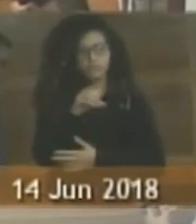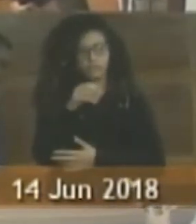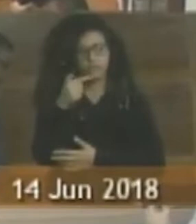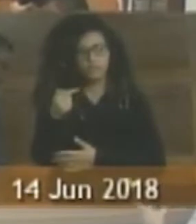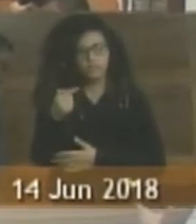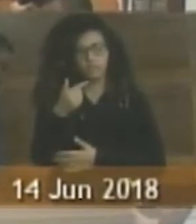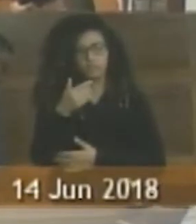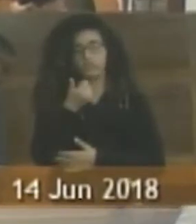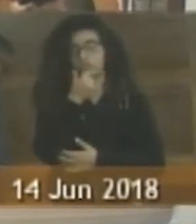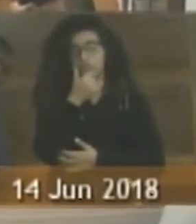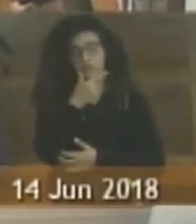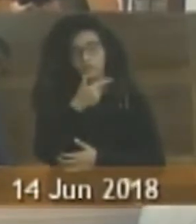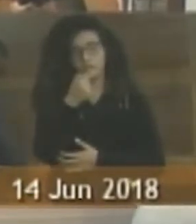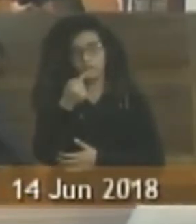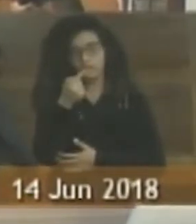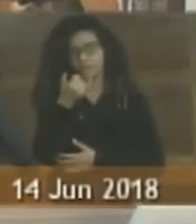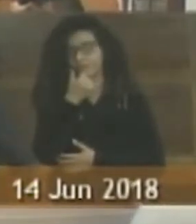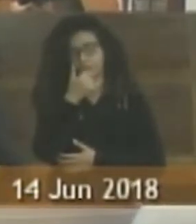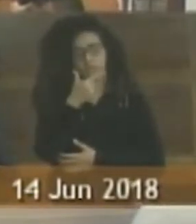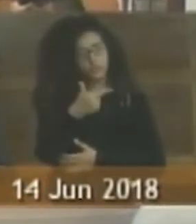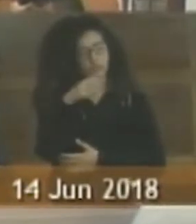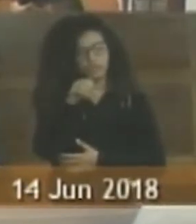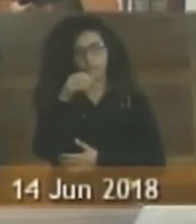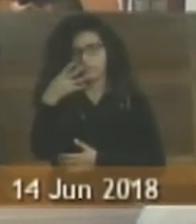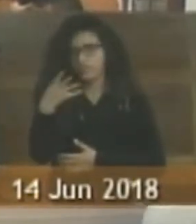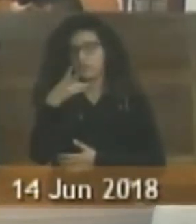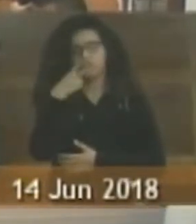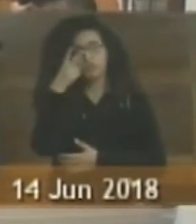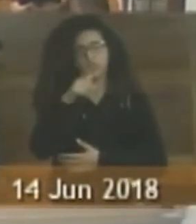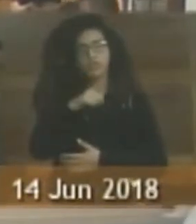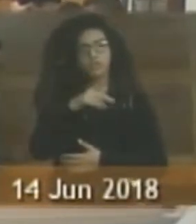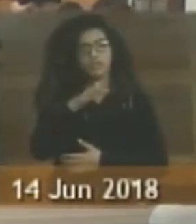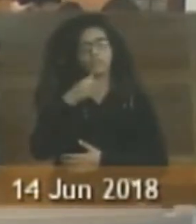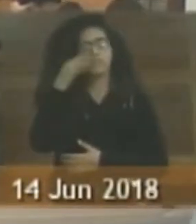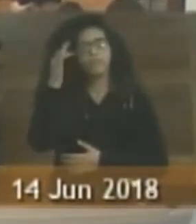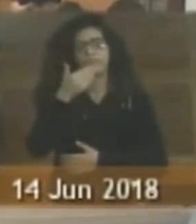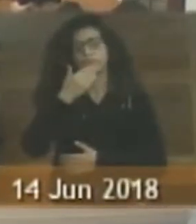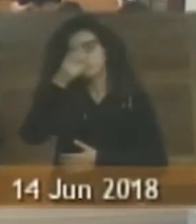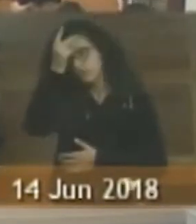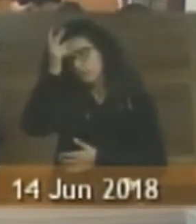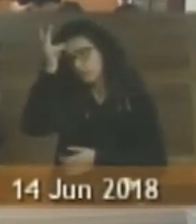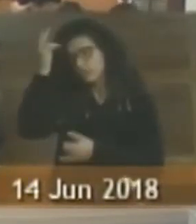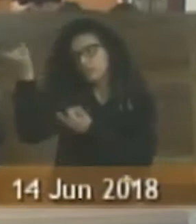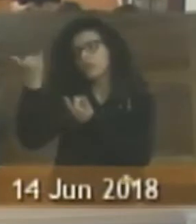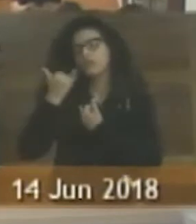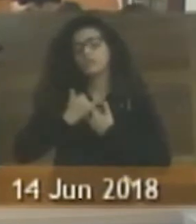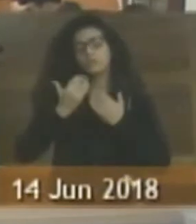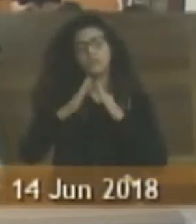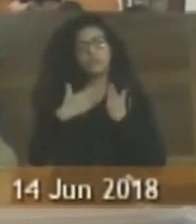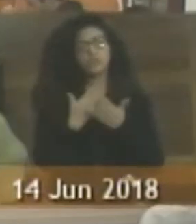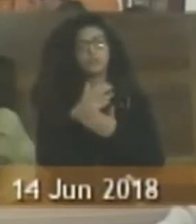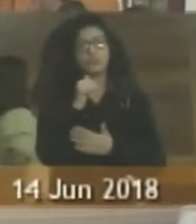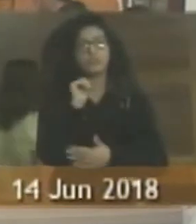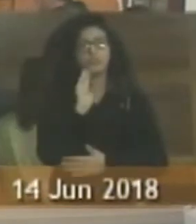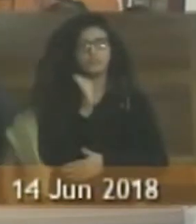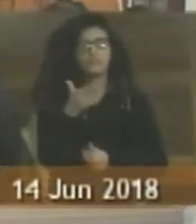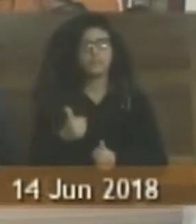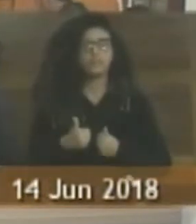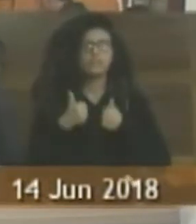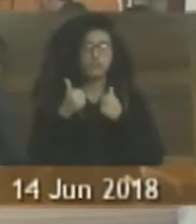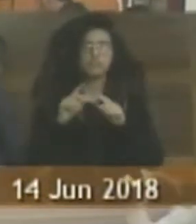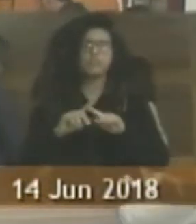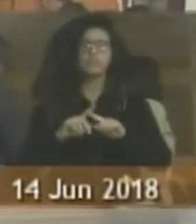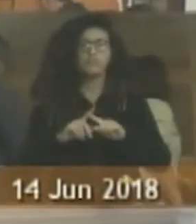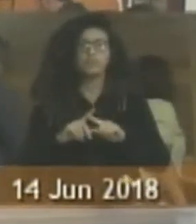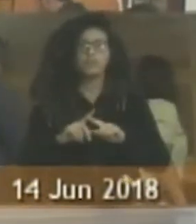294, de autoria do vereador Flavinho Araújo, solicitando ao prefeito municipal informações sobre os requerimentos já aprovados por esta Casa